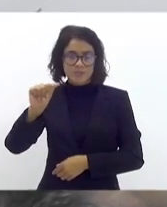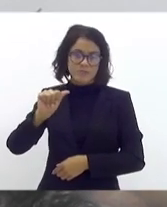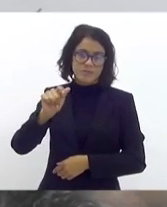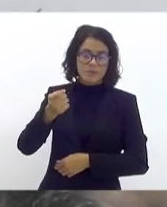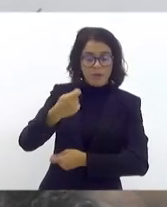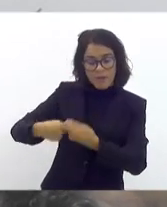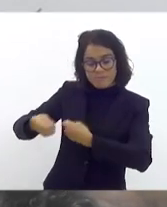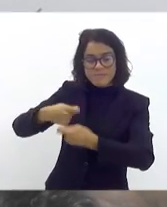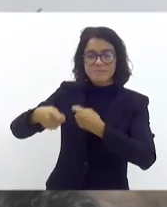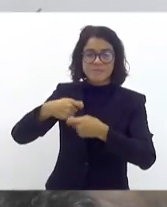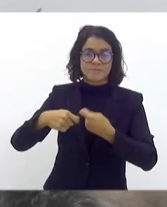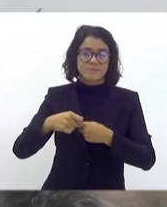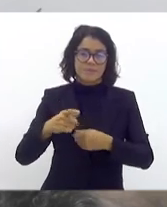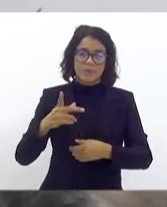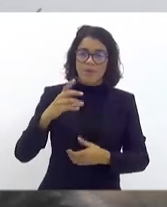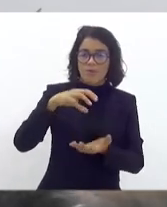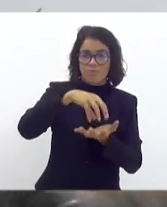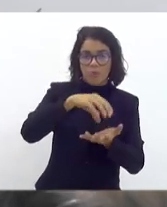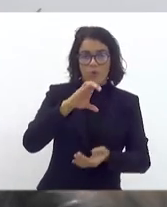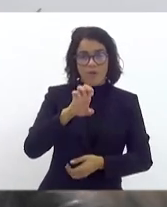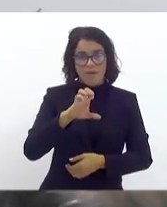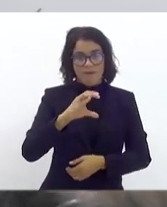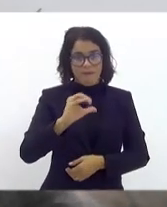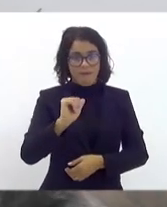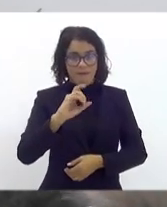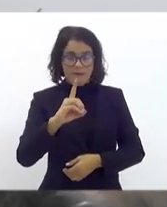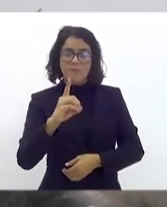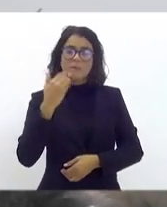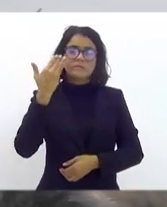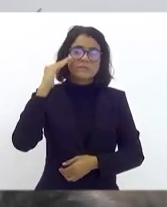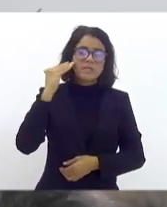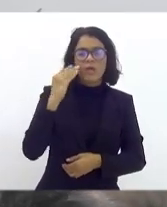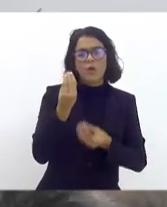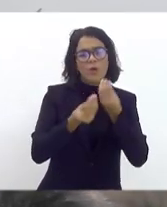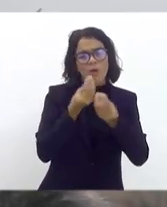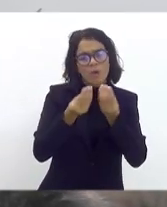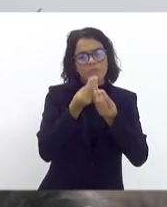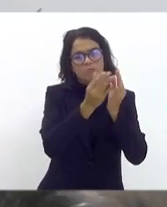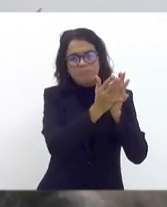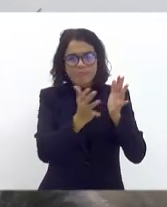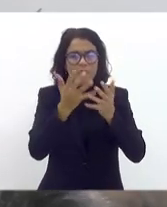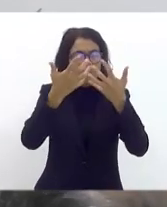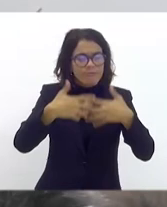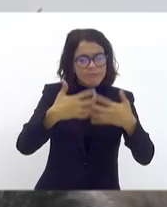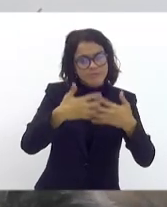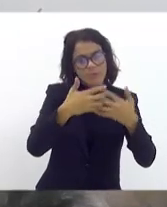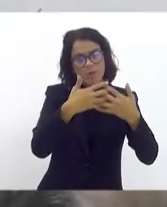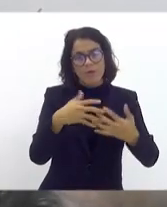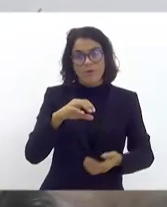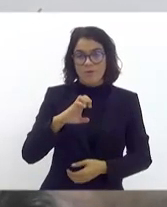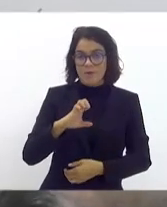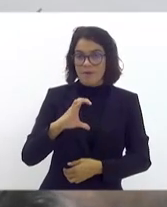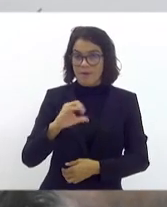hoje o ECAD, para a gente entender esse fluxo todo de informações que a gente tem e que está